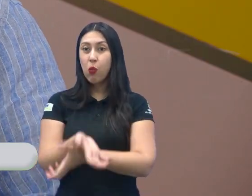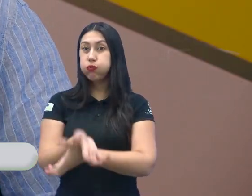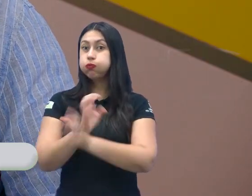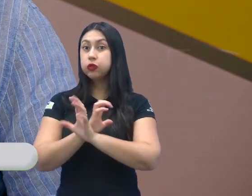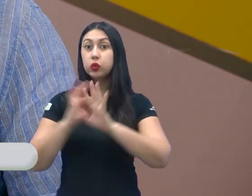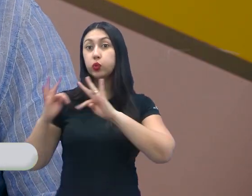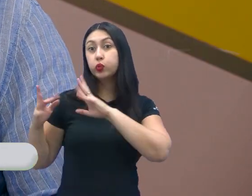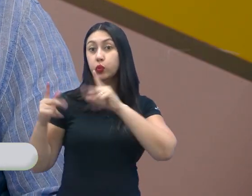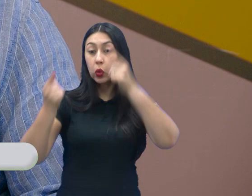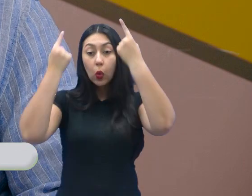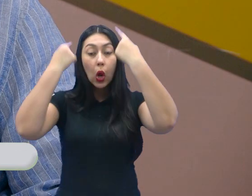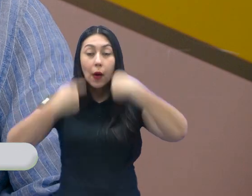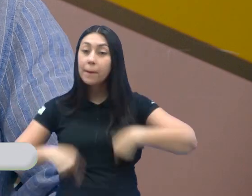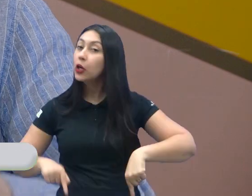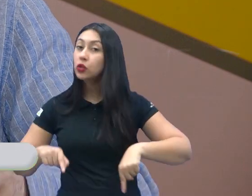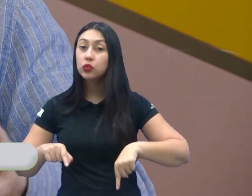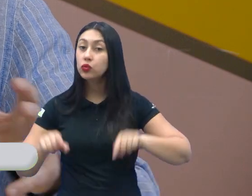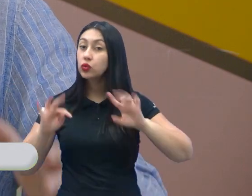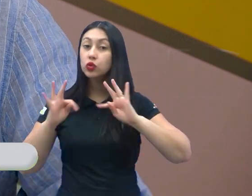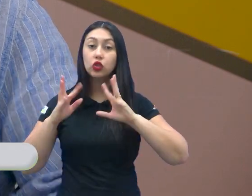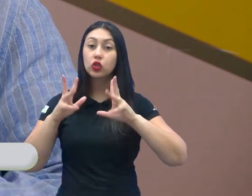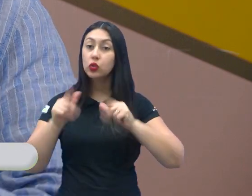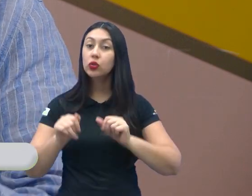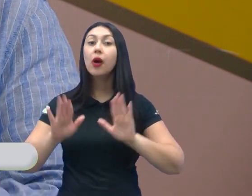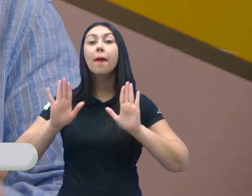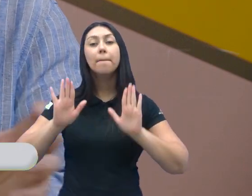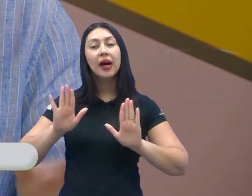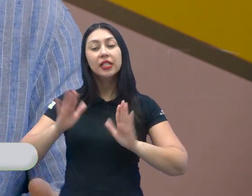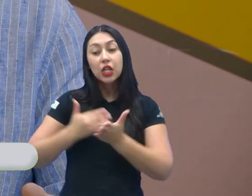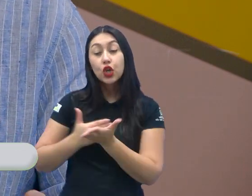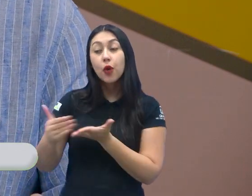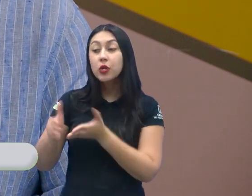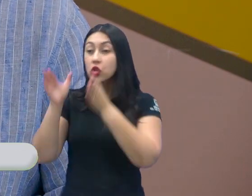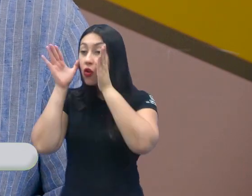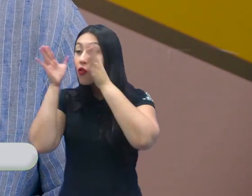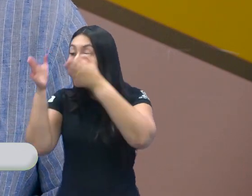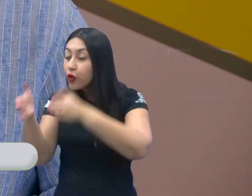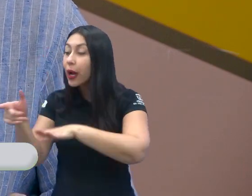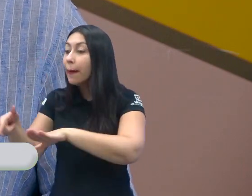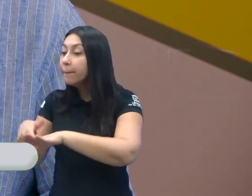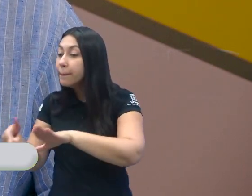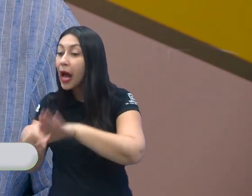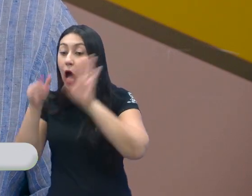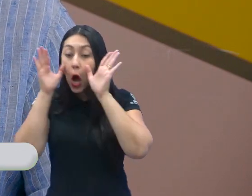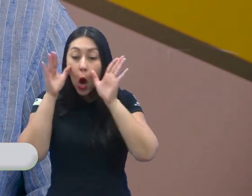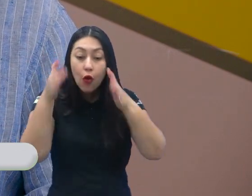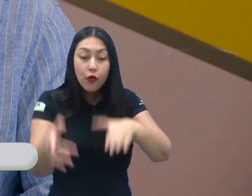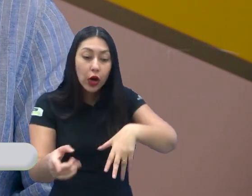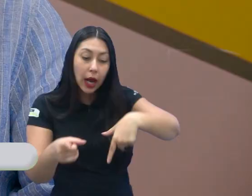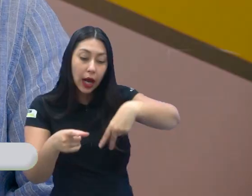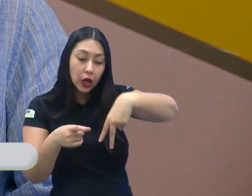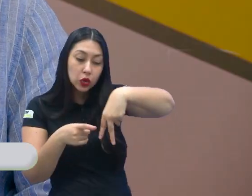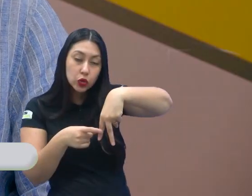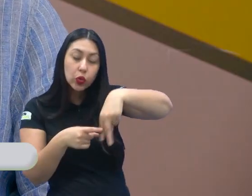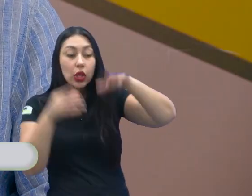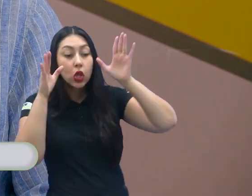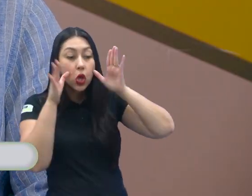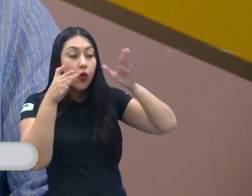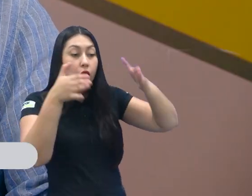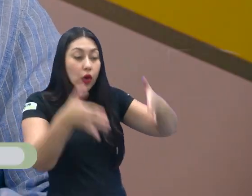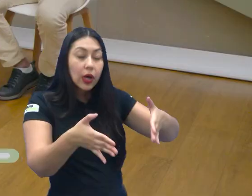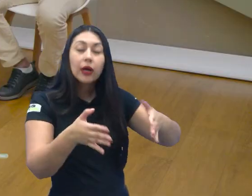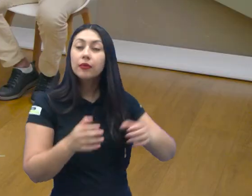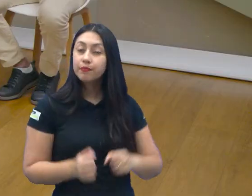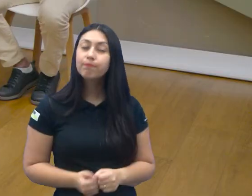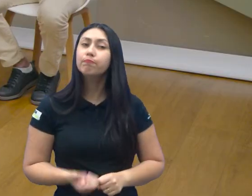quadril, tudo. E há muitos anos começou essa subespecialidade dentro da ortopedia, que evoluiu muito a ortopedia. Isso é muito bom.